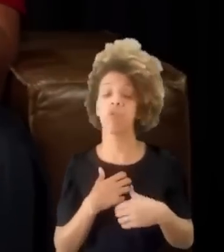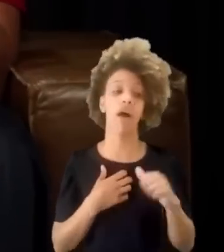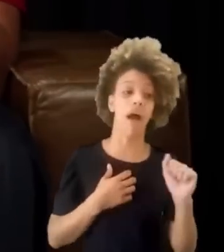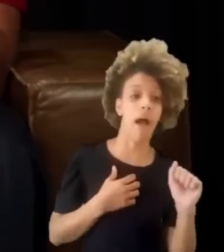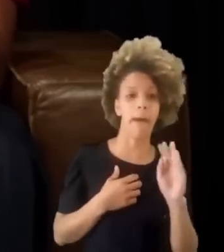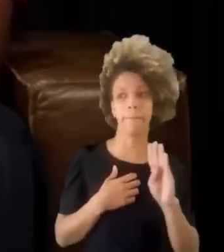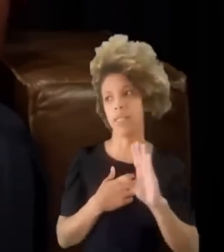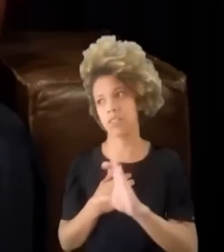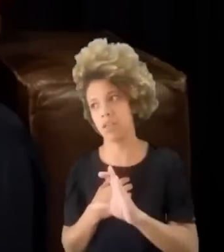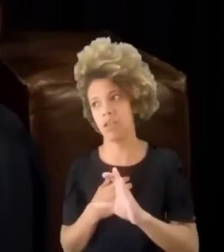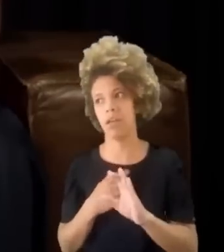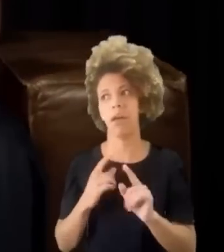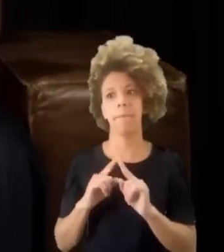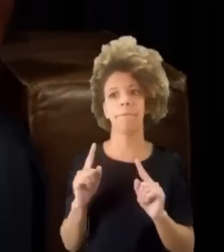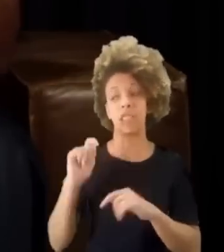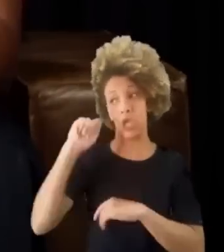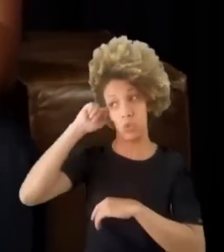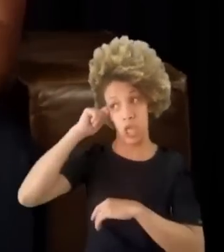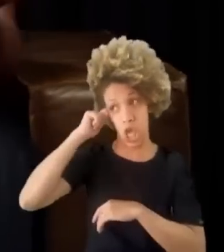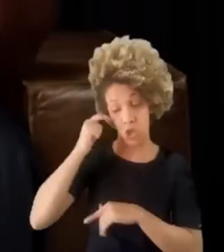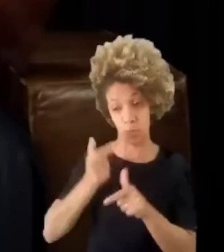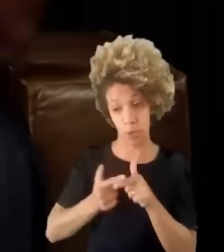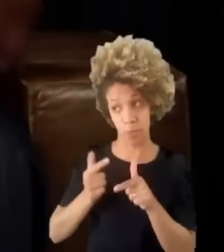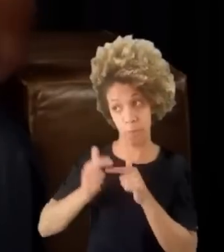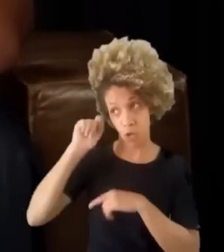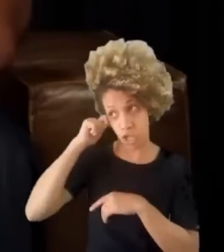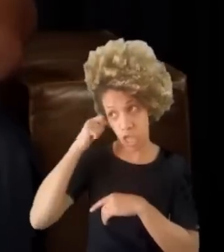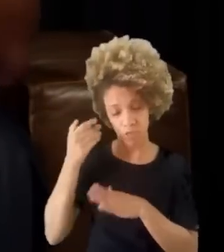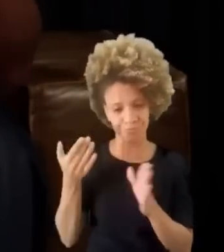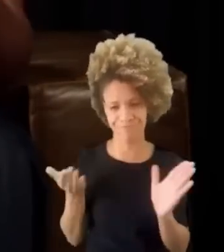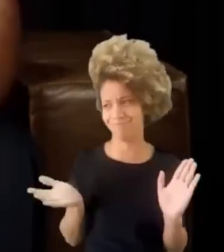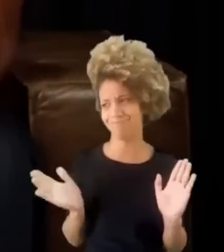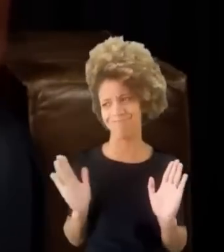rico C Aliás o problema é o negro mano